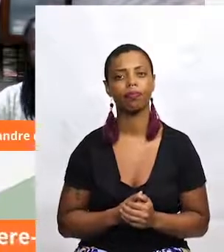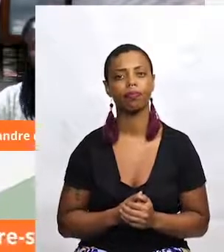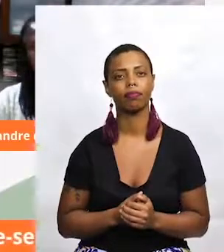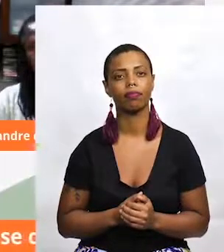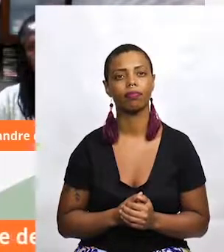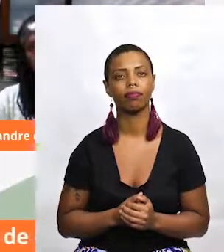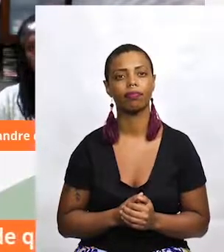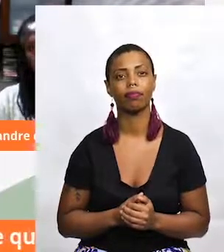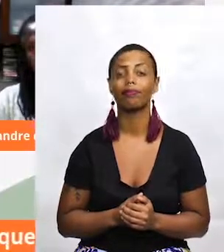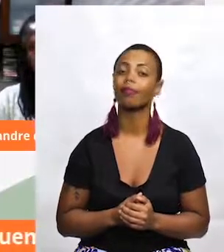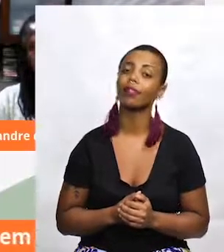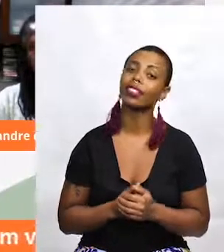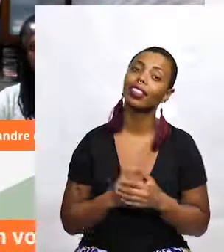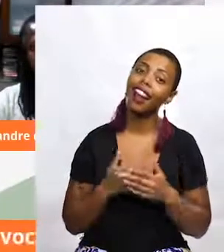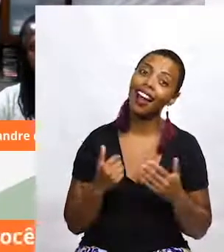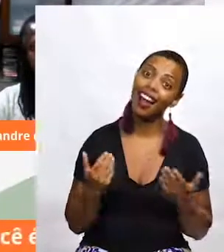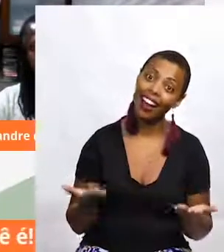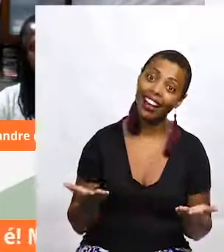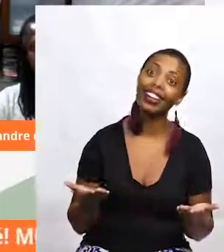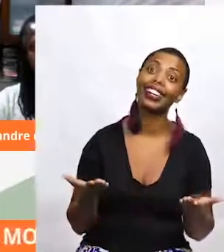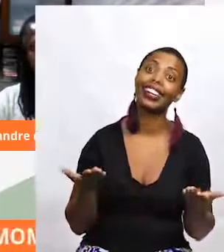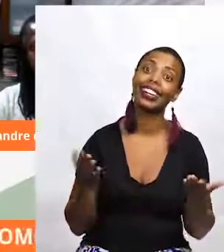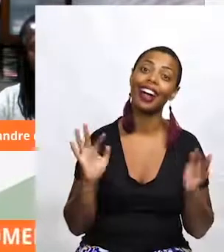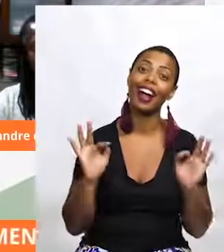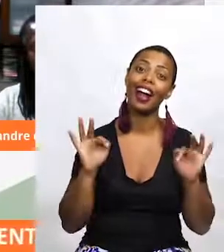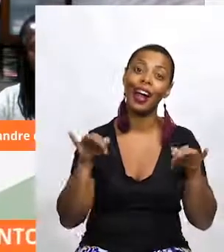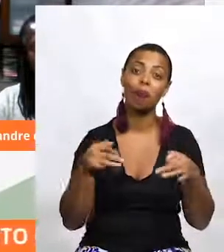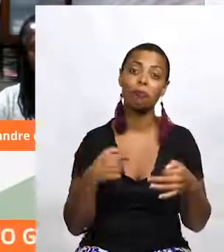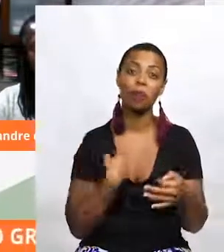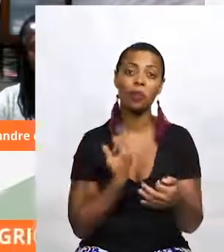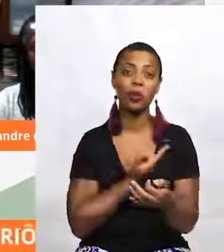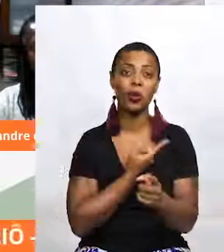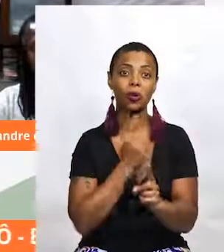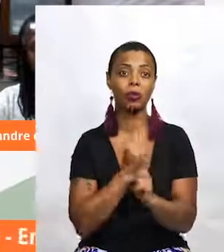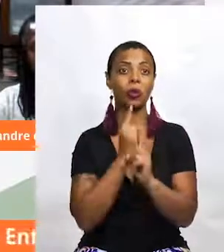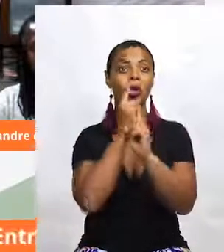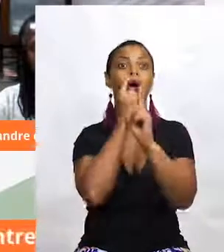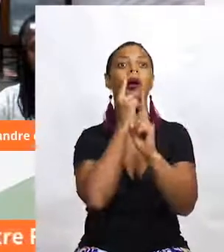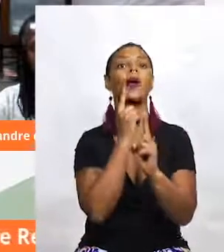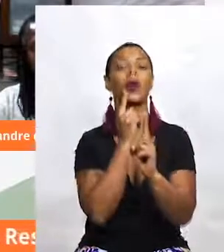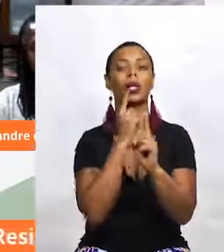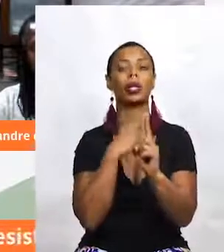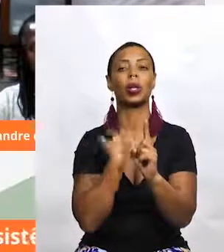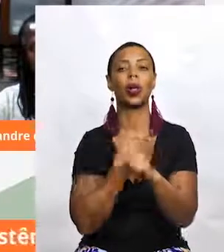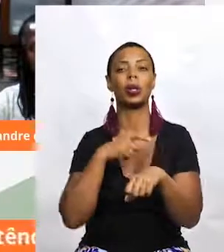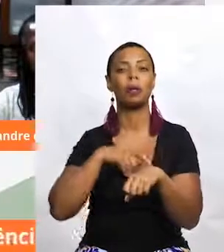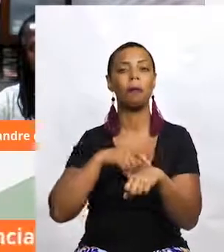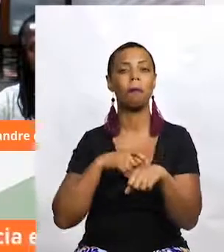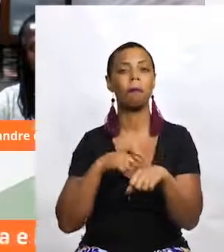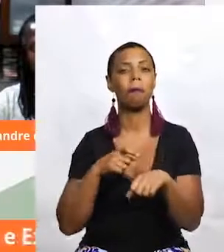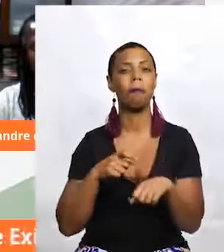E assim encerramos esse encontro, esse